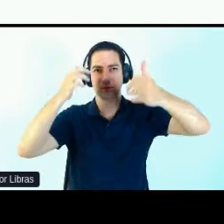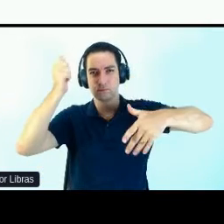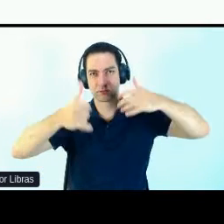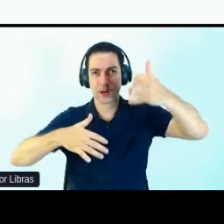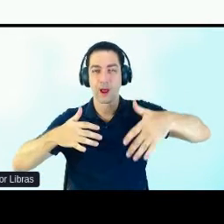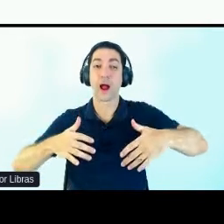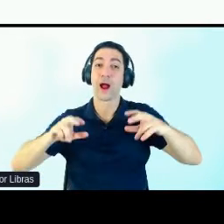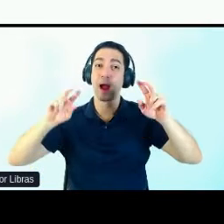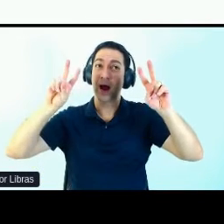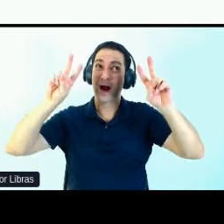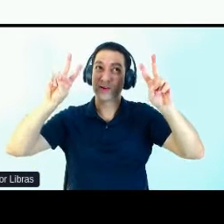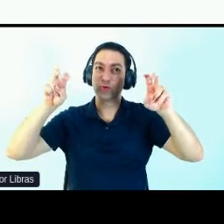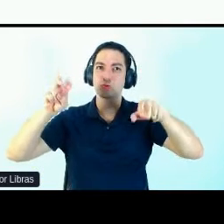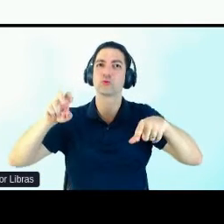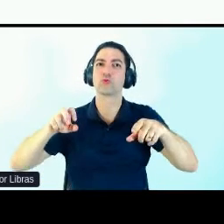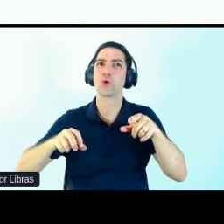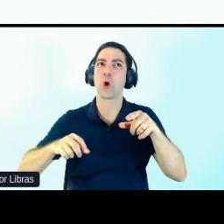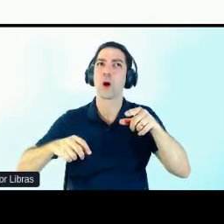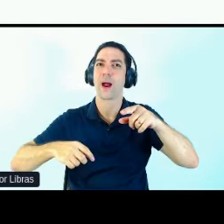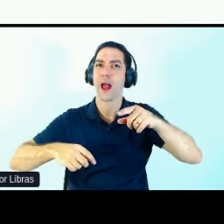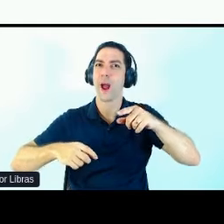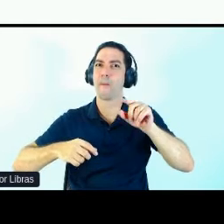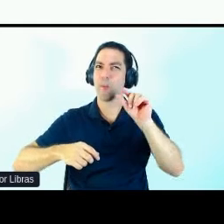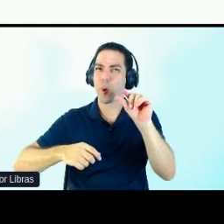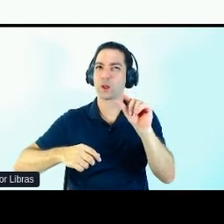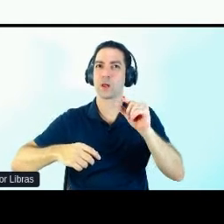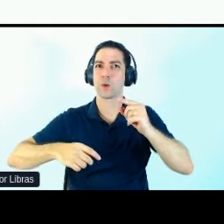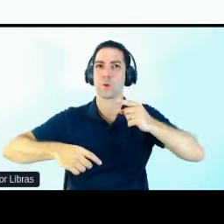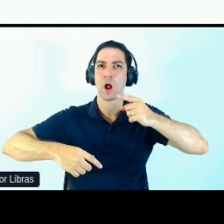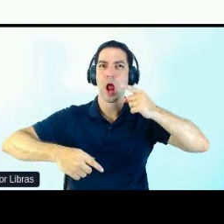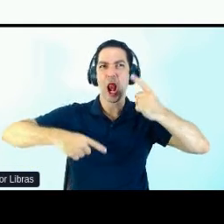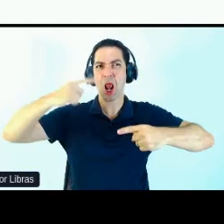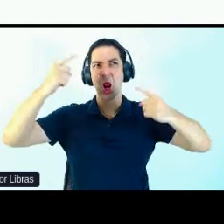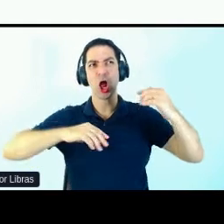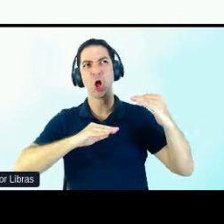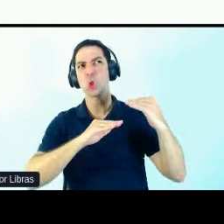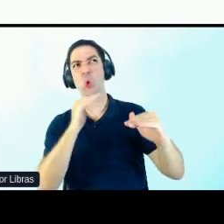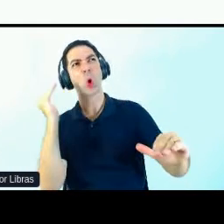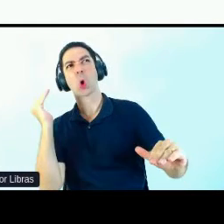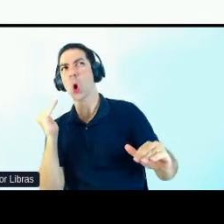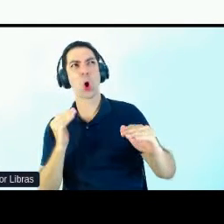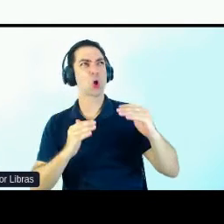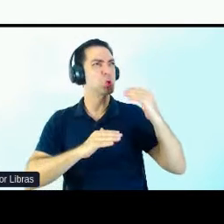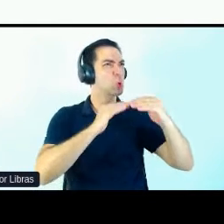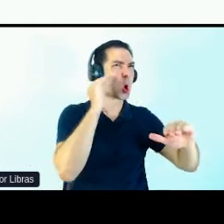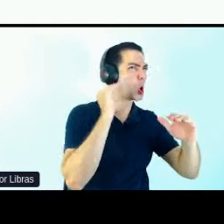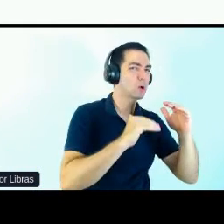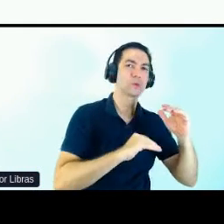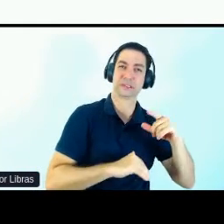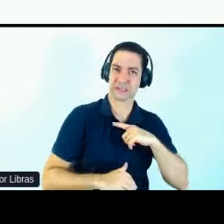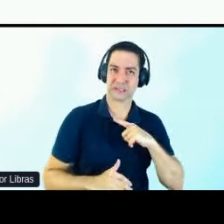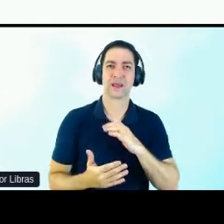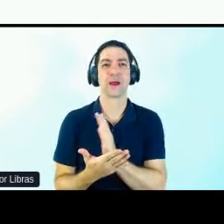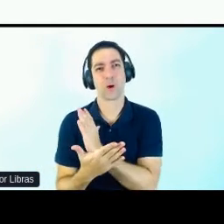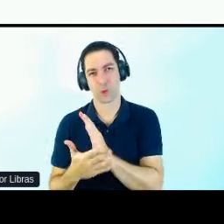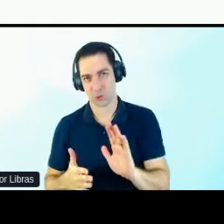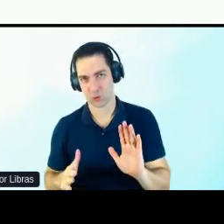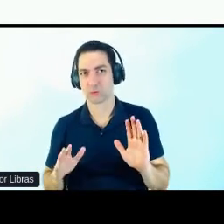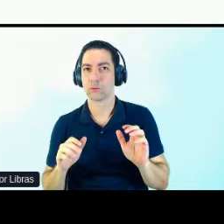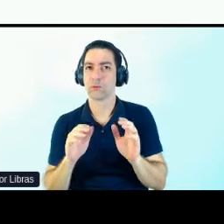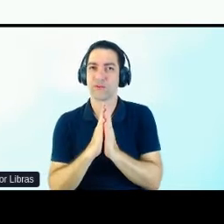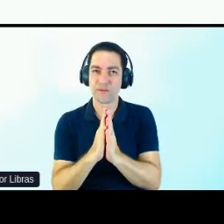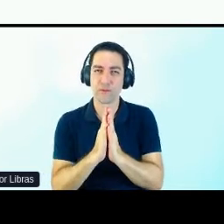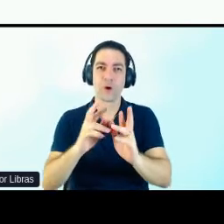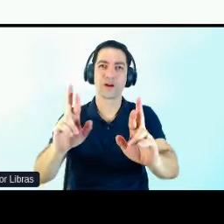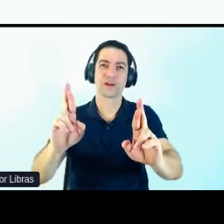tudo pelo tema. E a gente quer reforçar que essa palestra ela não é uma palestra só para mulheres, ela é